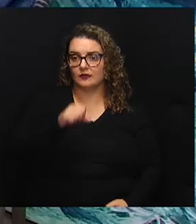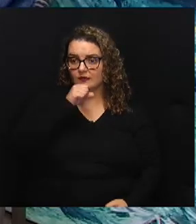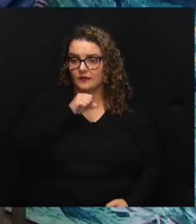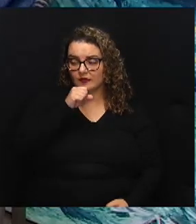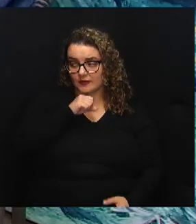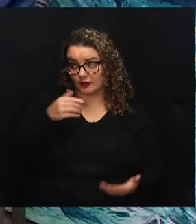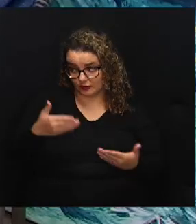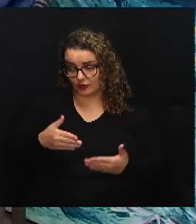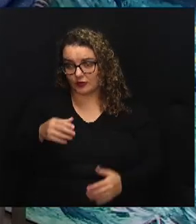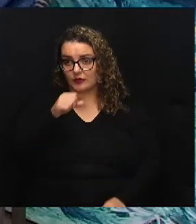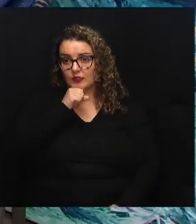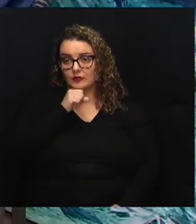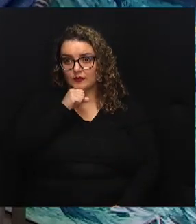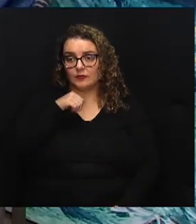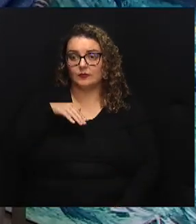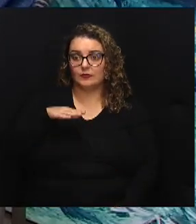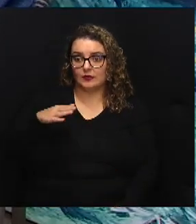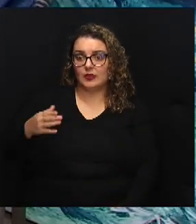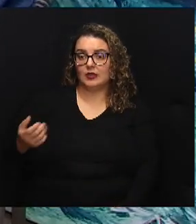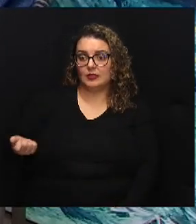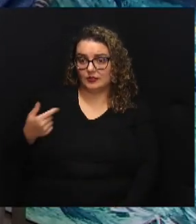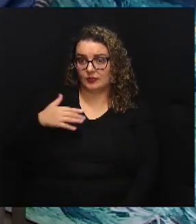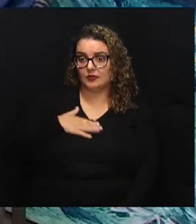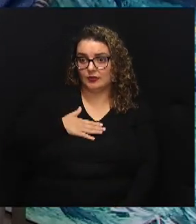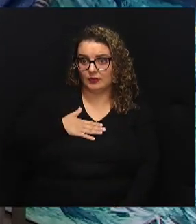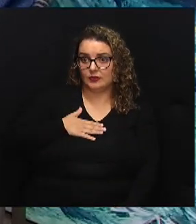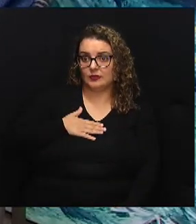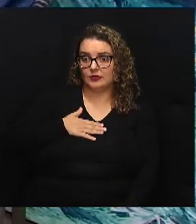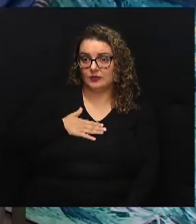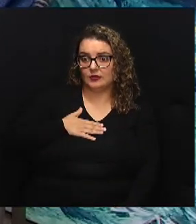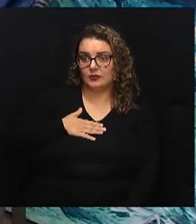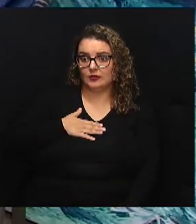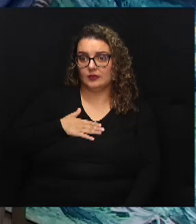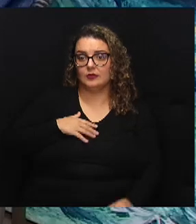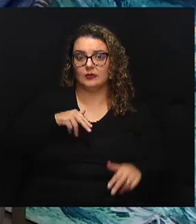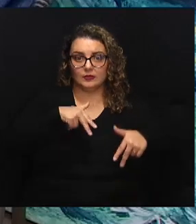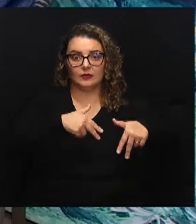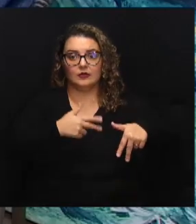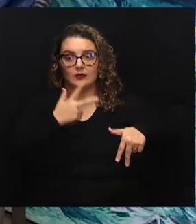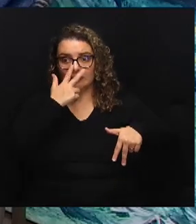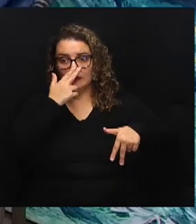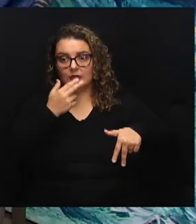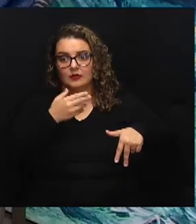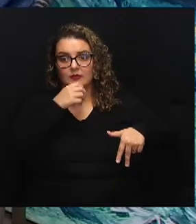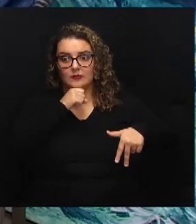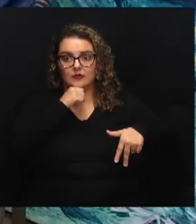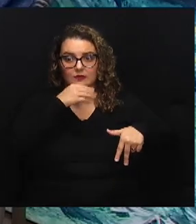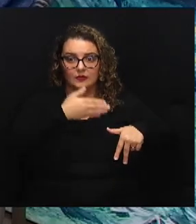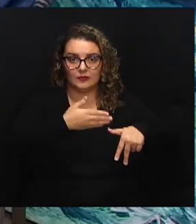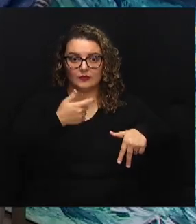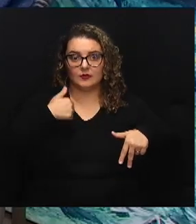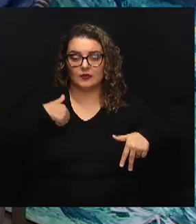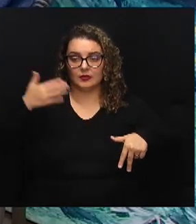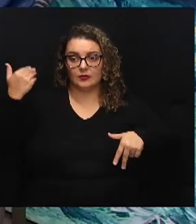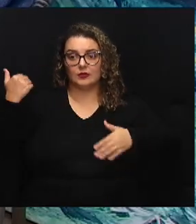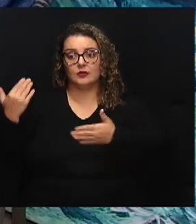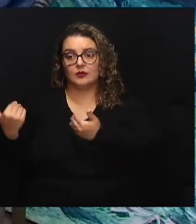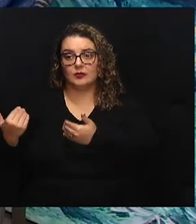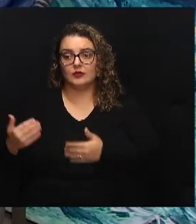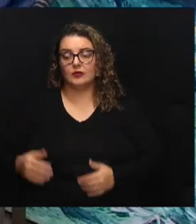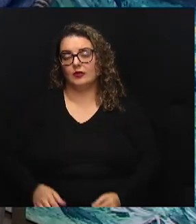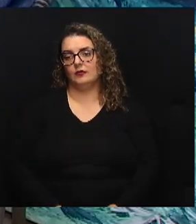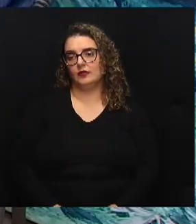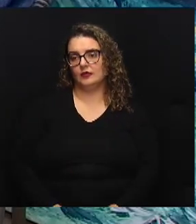hoje velhos, mais velhos que eu, se olhando para eles e a mim, parece que ele é mais velho que eu, porque eu era muito jovem naquele tempo.